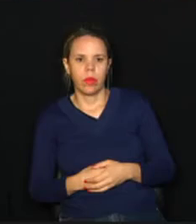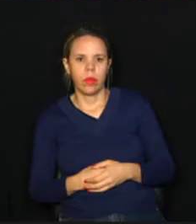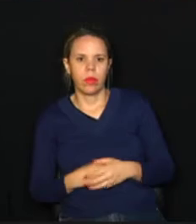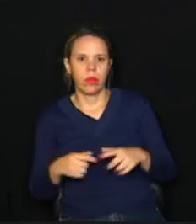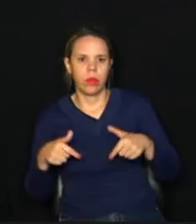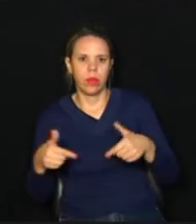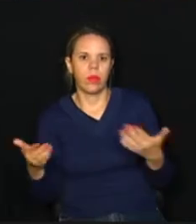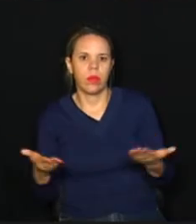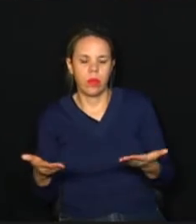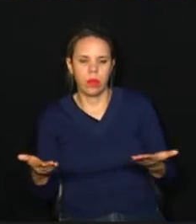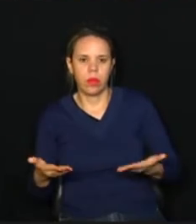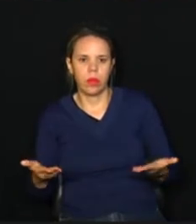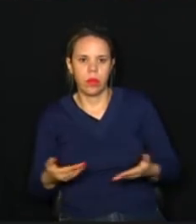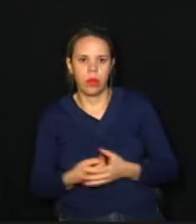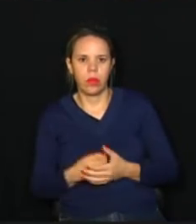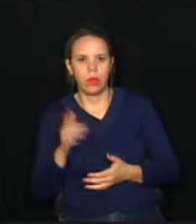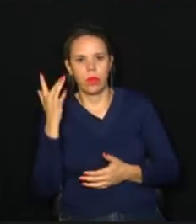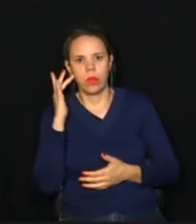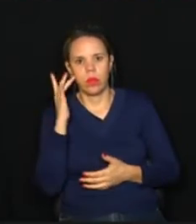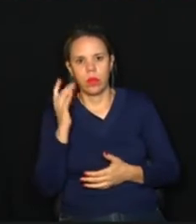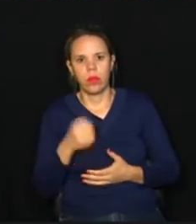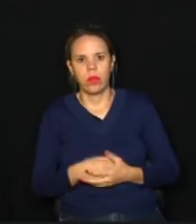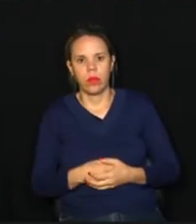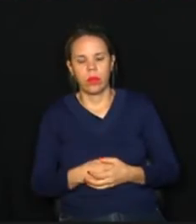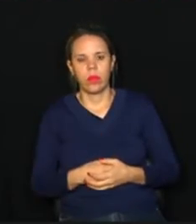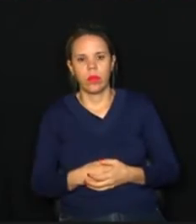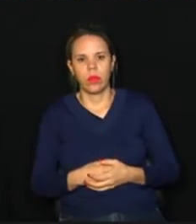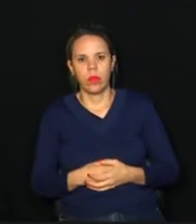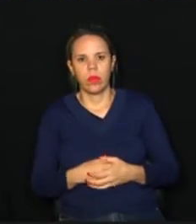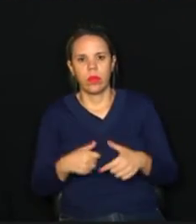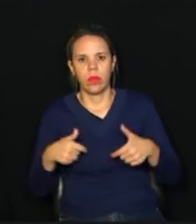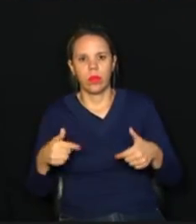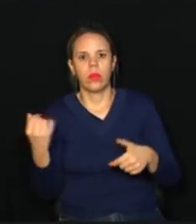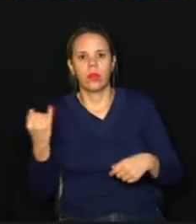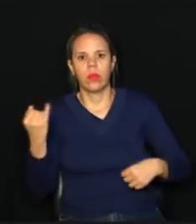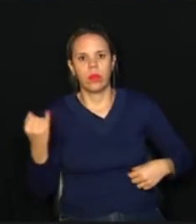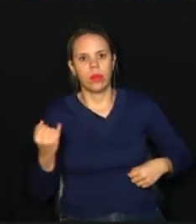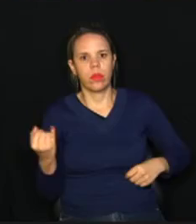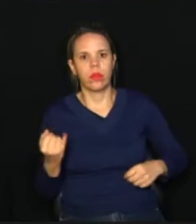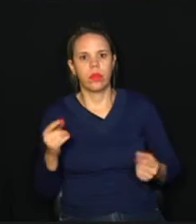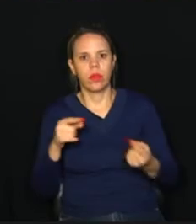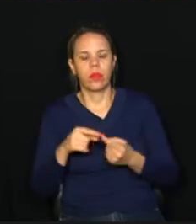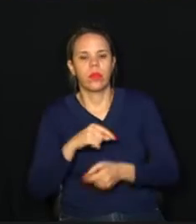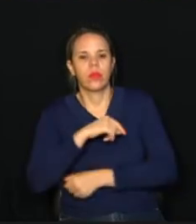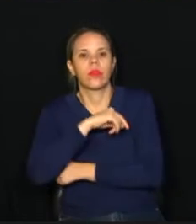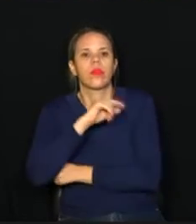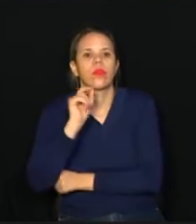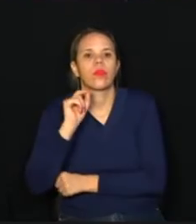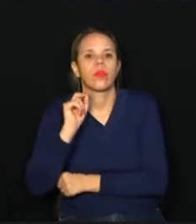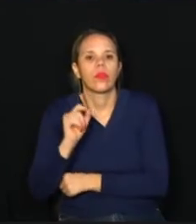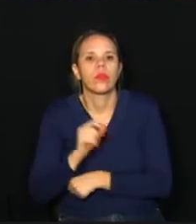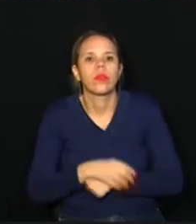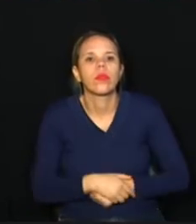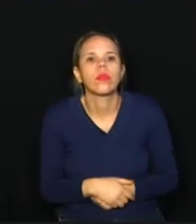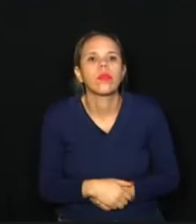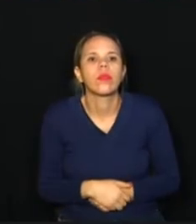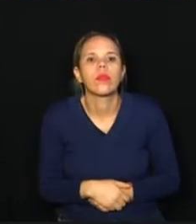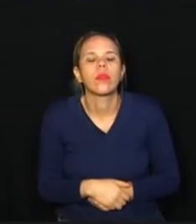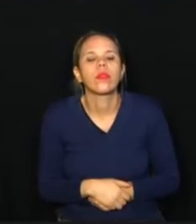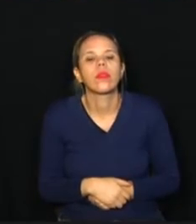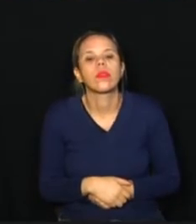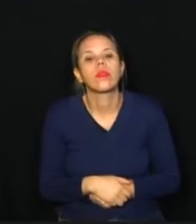atuação hoje, e aí eu acho que esse ato é importante nesse sentido, para